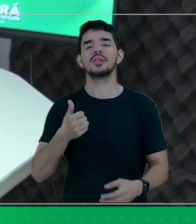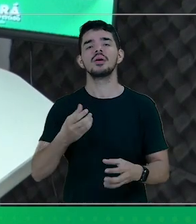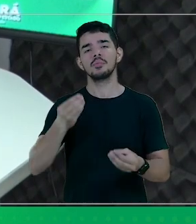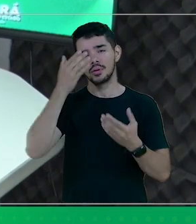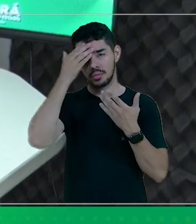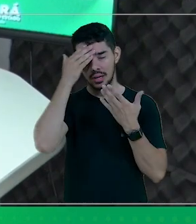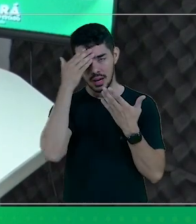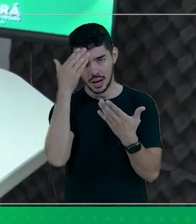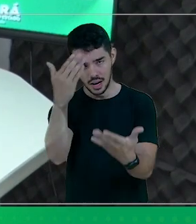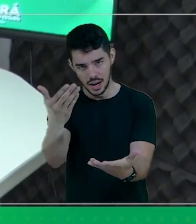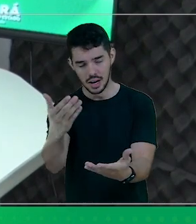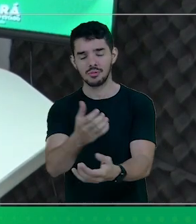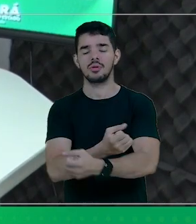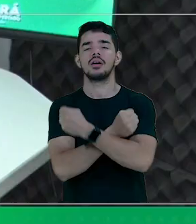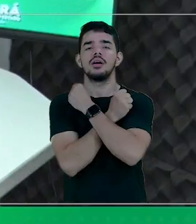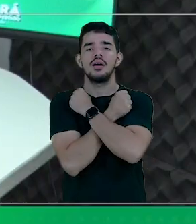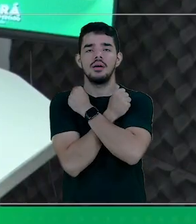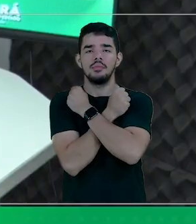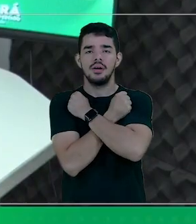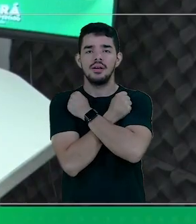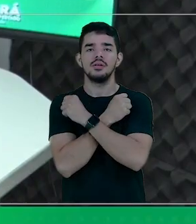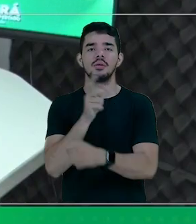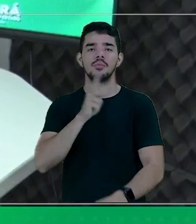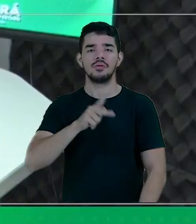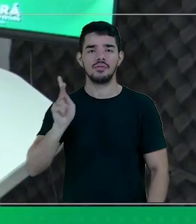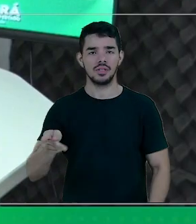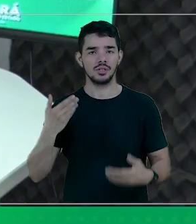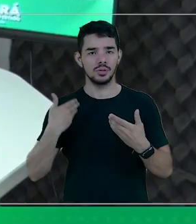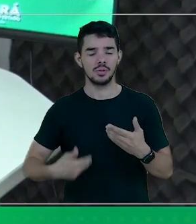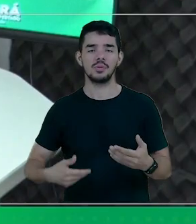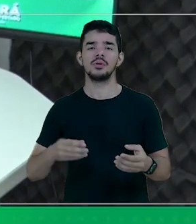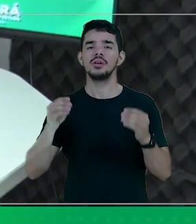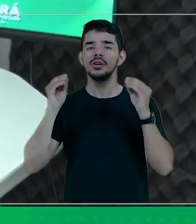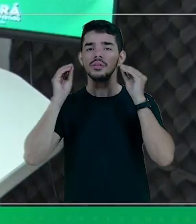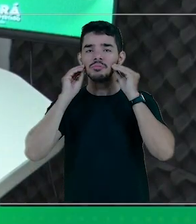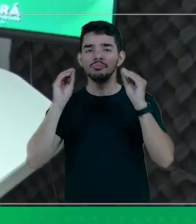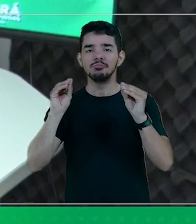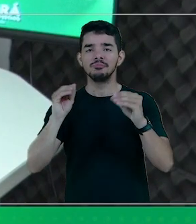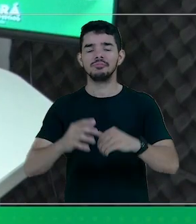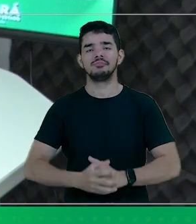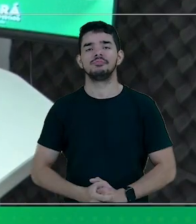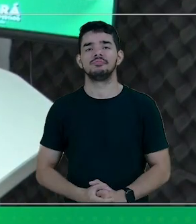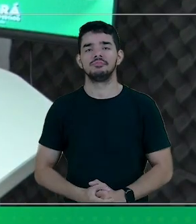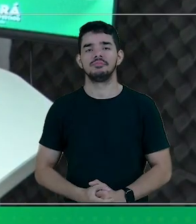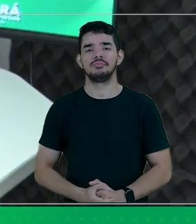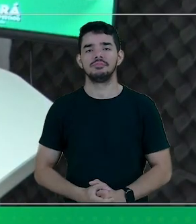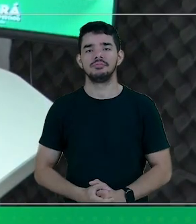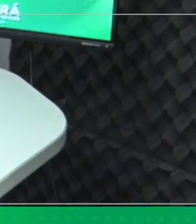Muito obrigado, um abraço do professor Francisco, um cheiro no coração.